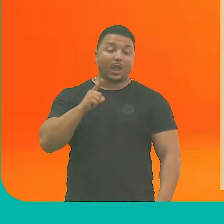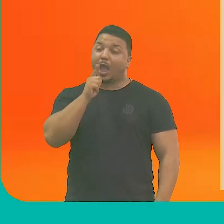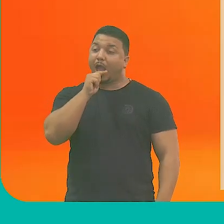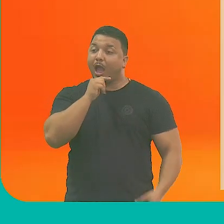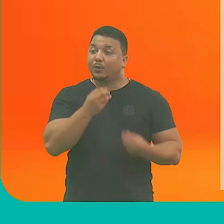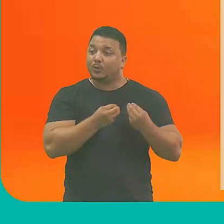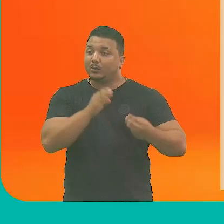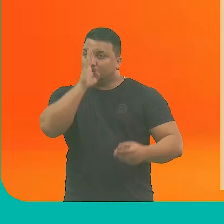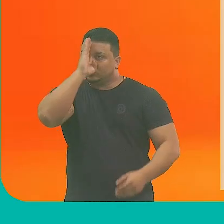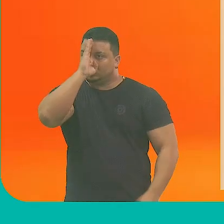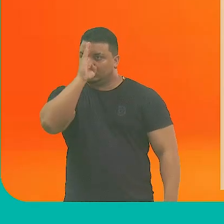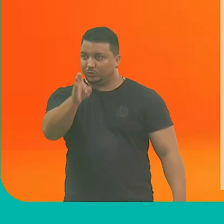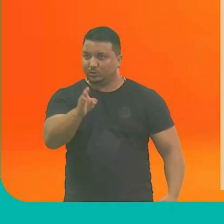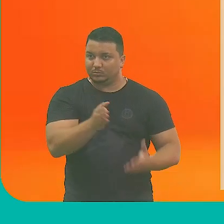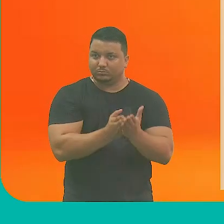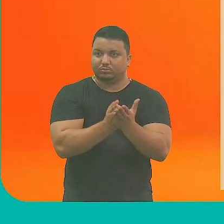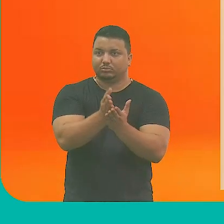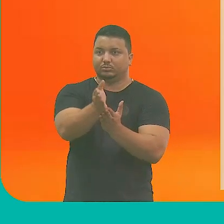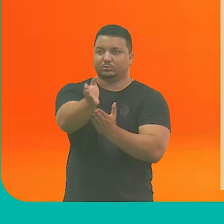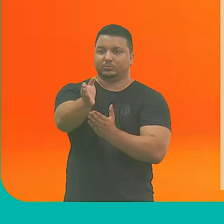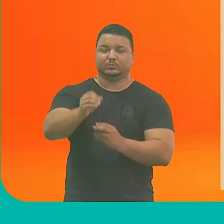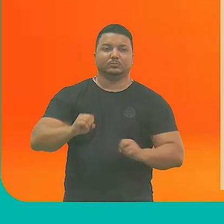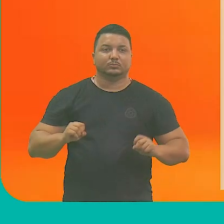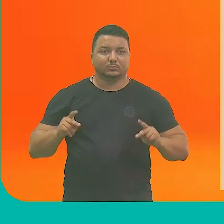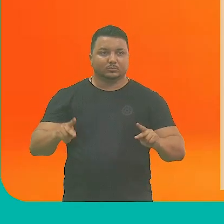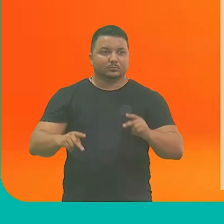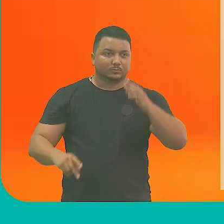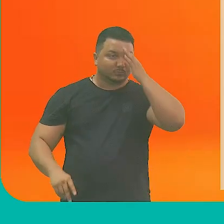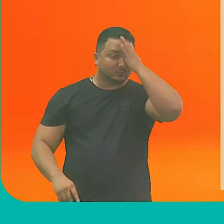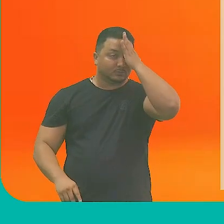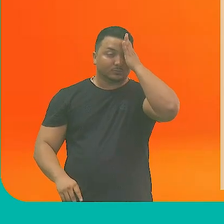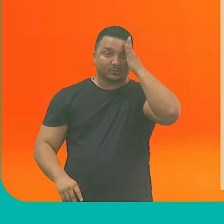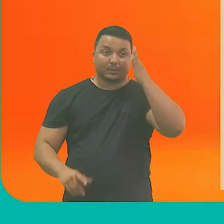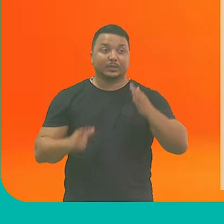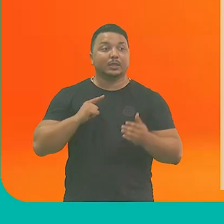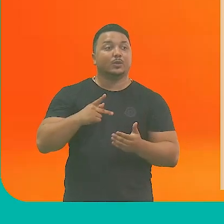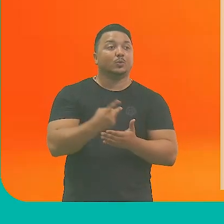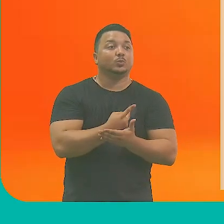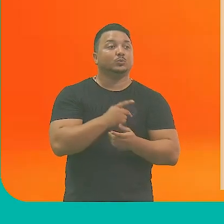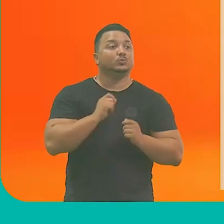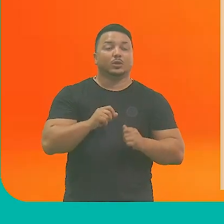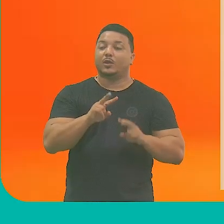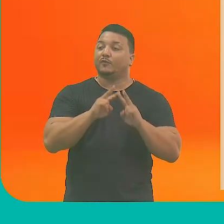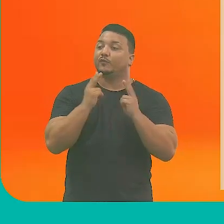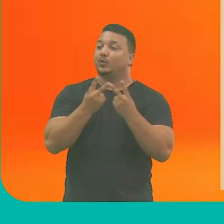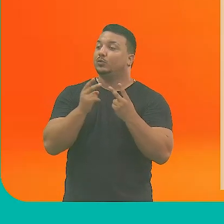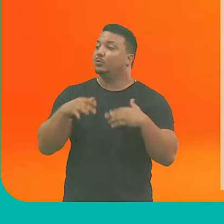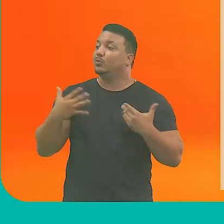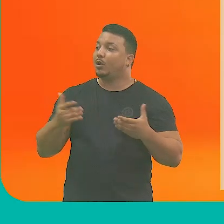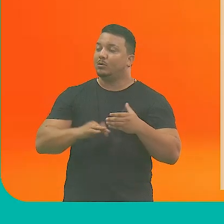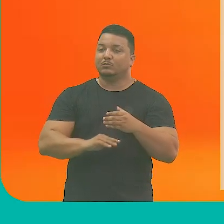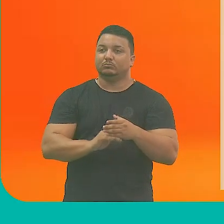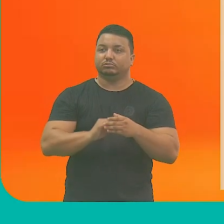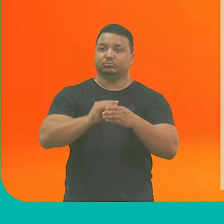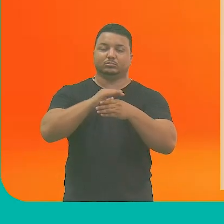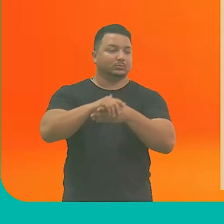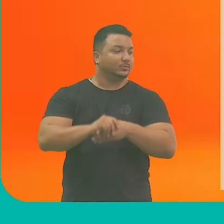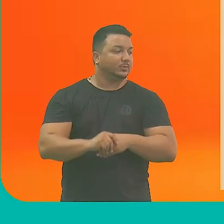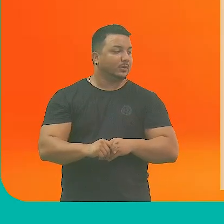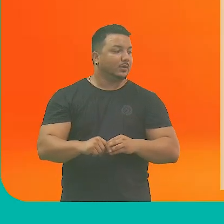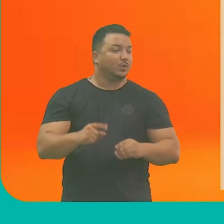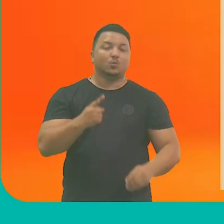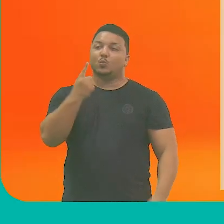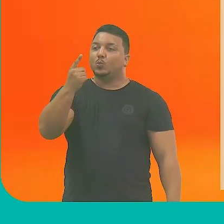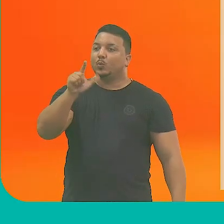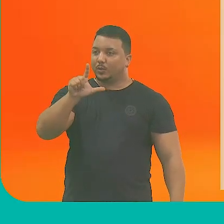água constantemente, não libera? Então, o que é que vai acontecer com o volume de água? Vamos supor que ela liberasse